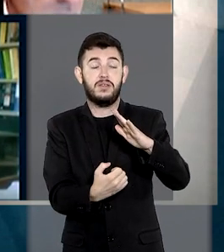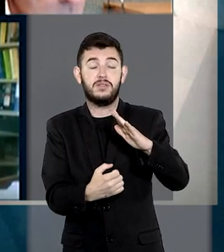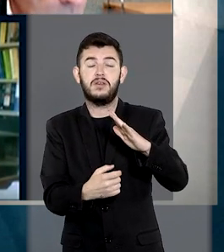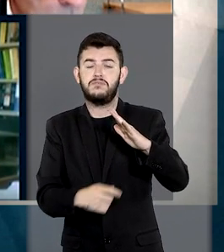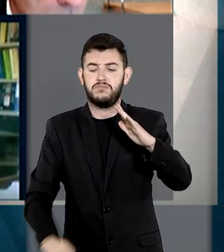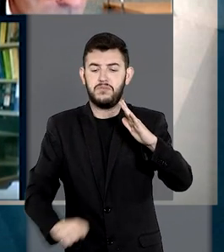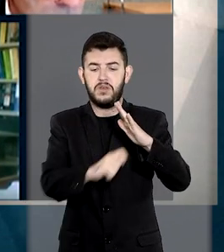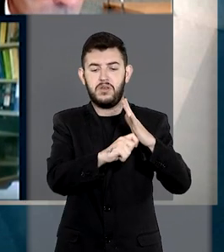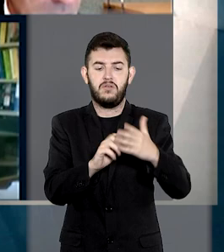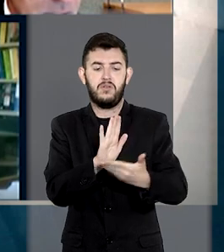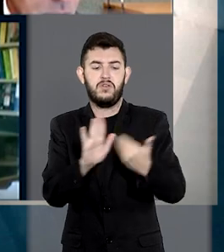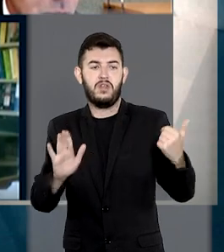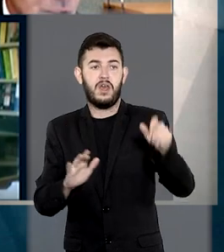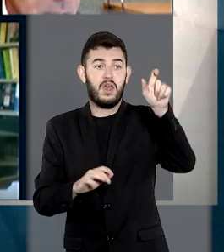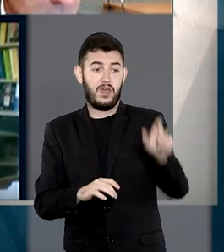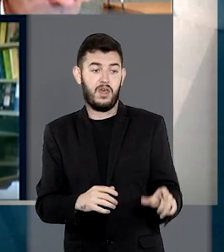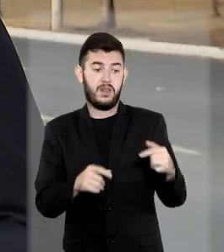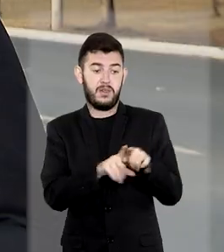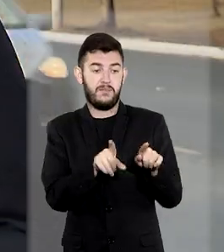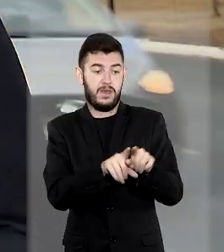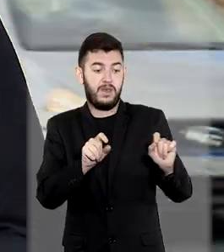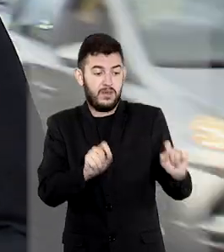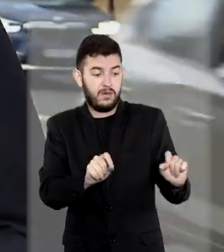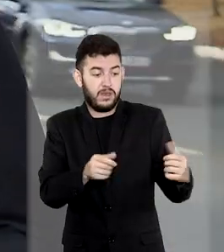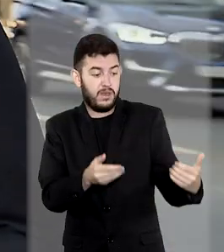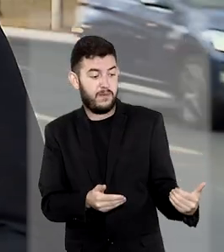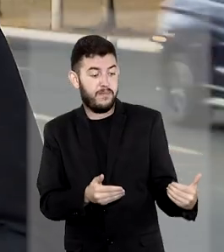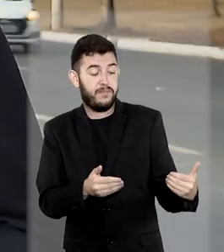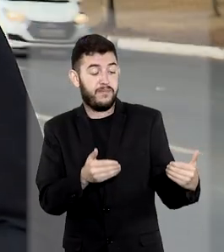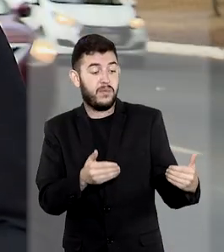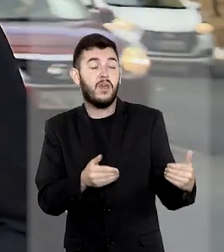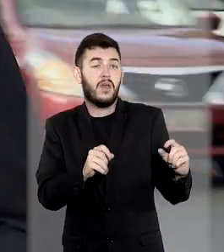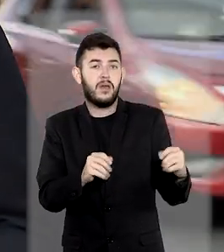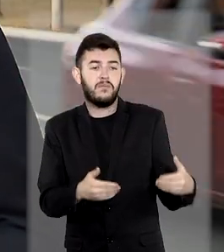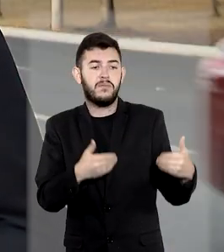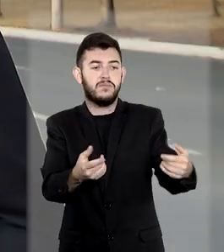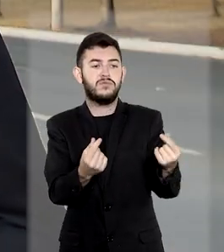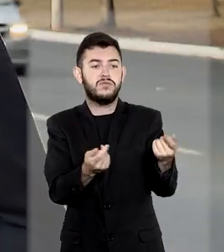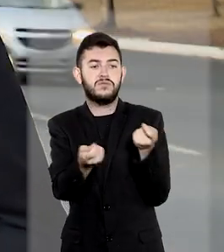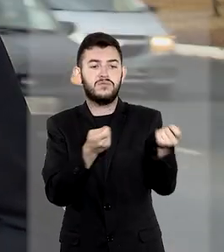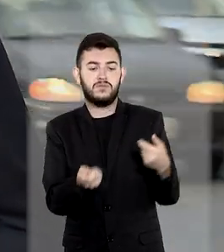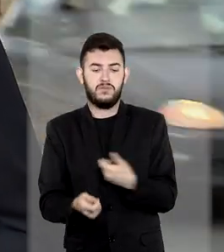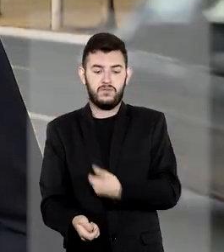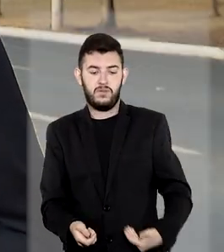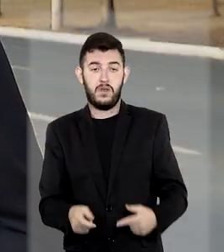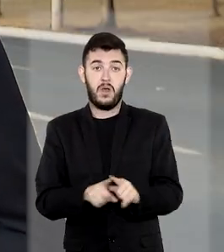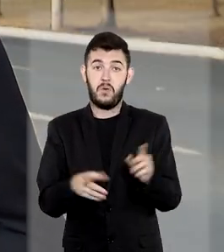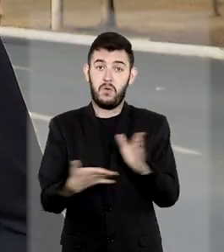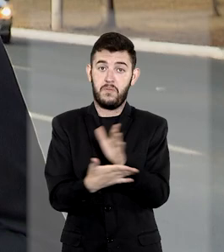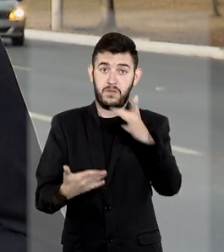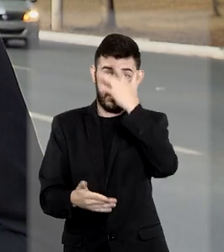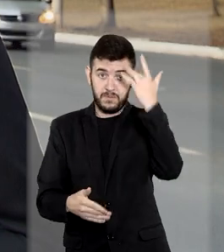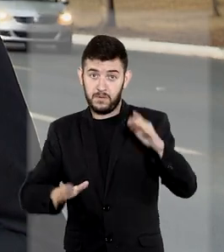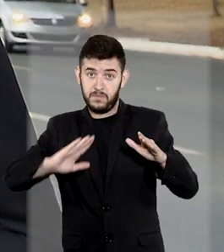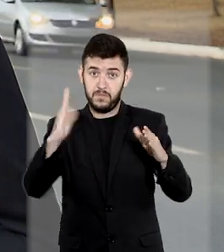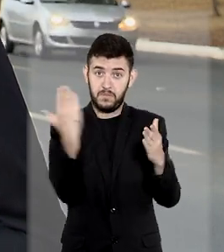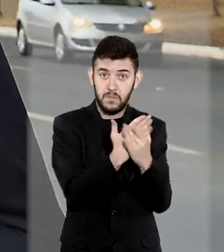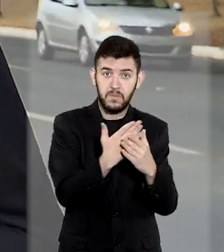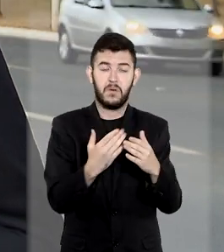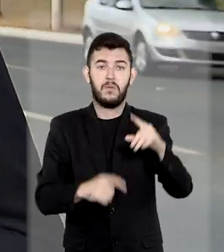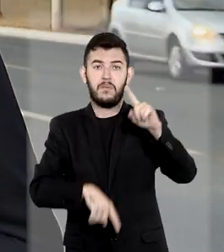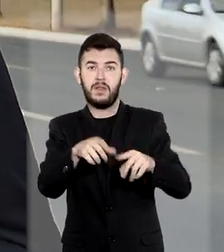condenação contra ela e a Fazenda Pública. De acordo com o processo, algumas pessoas ajuizaram a ação de indenização por